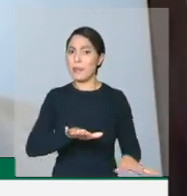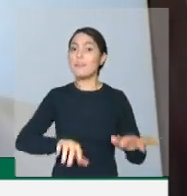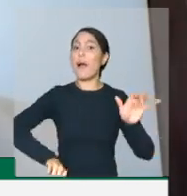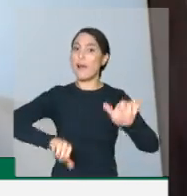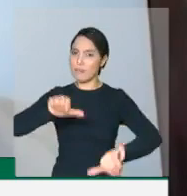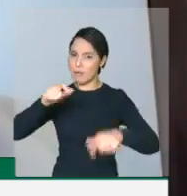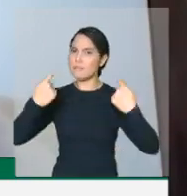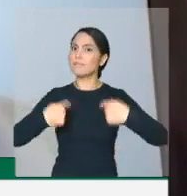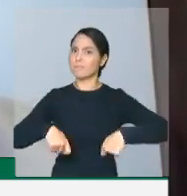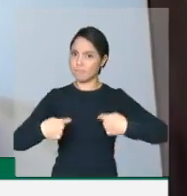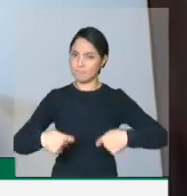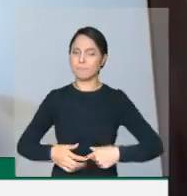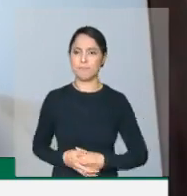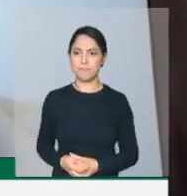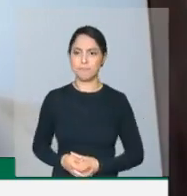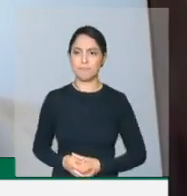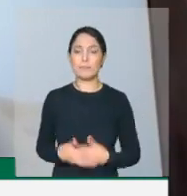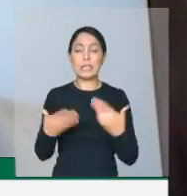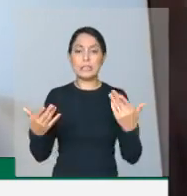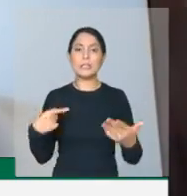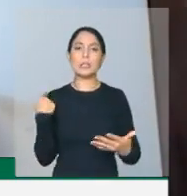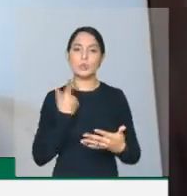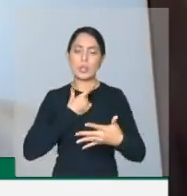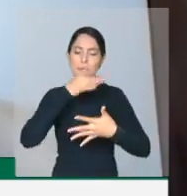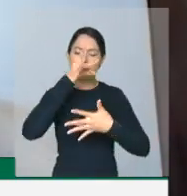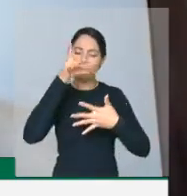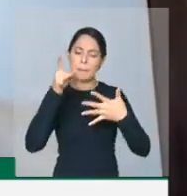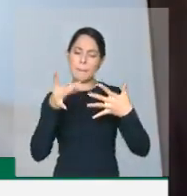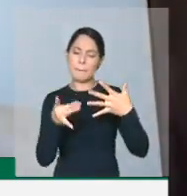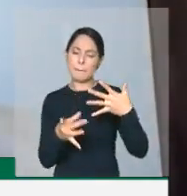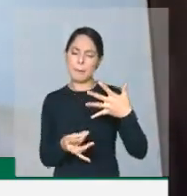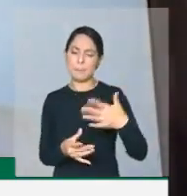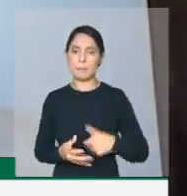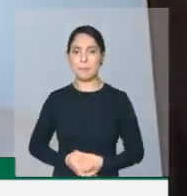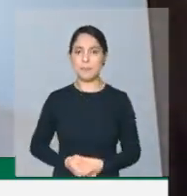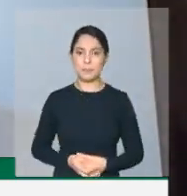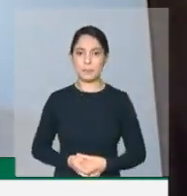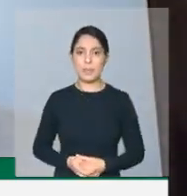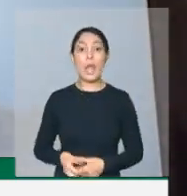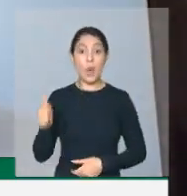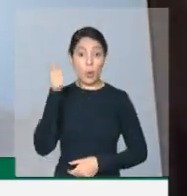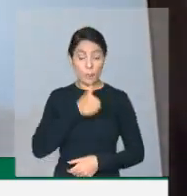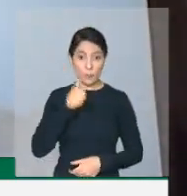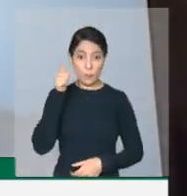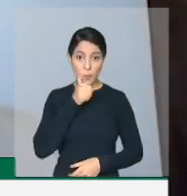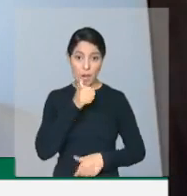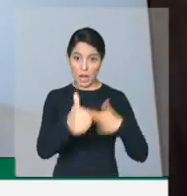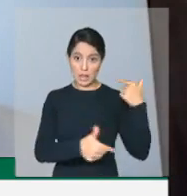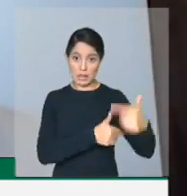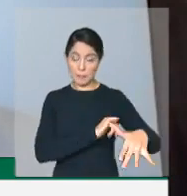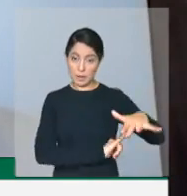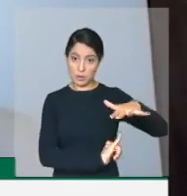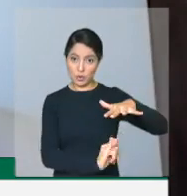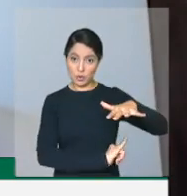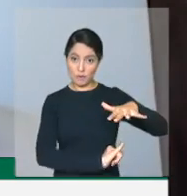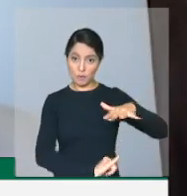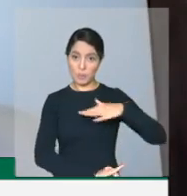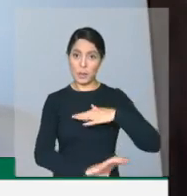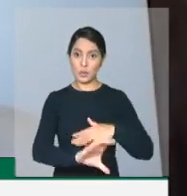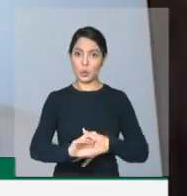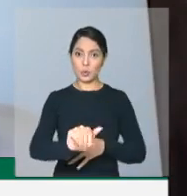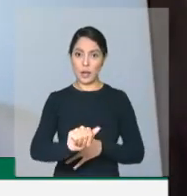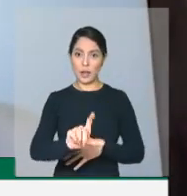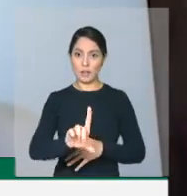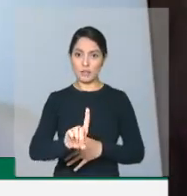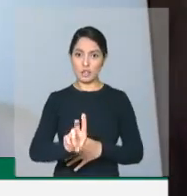homens pelas razões que passamos a expor. As trabalhadoras informais inscritas no Cadastro Único estão menos sujeitas a